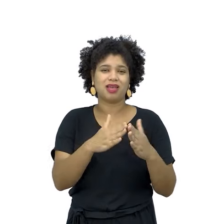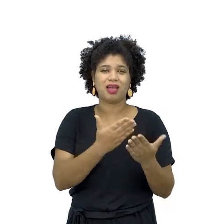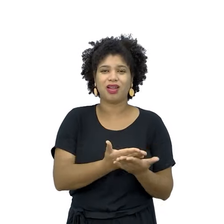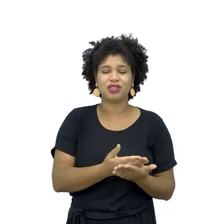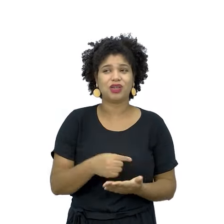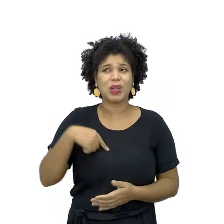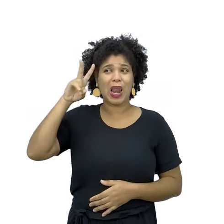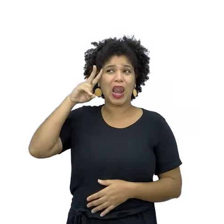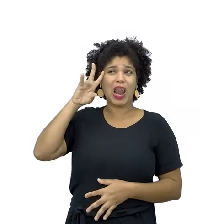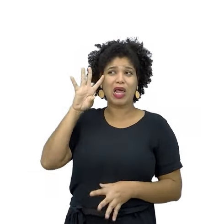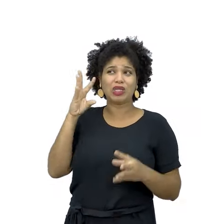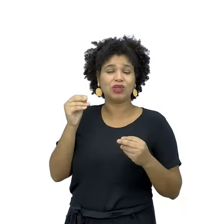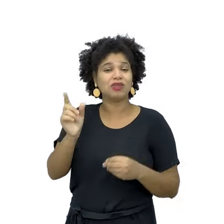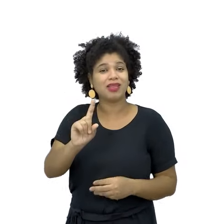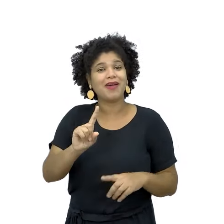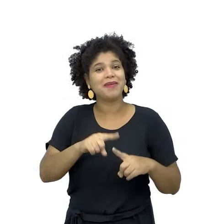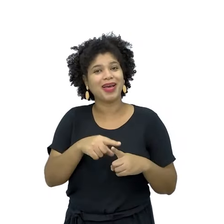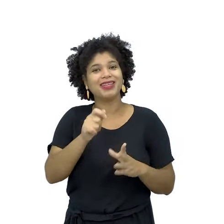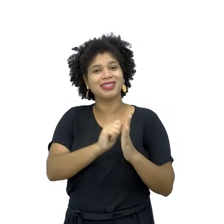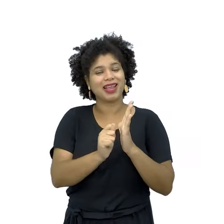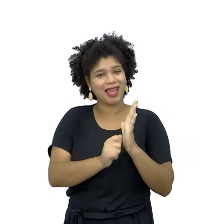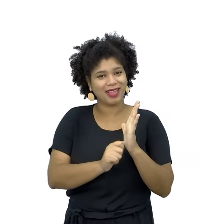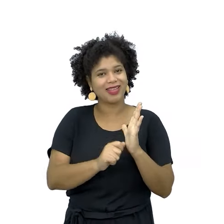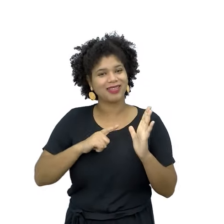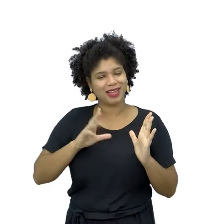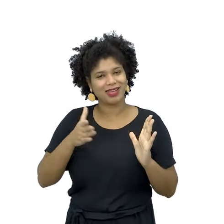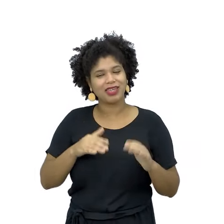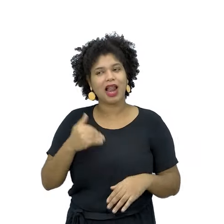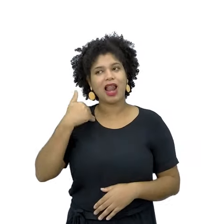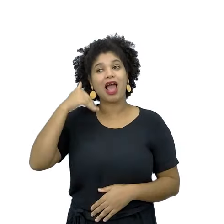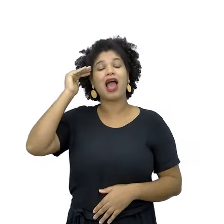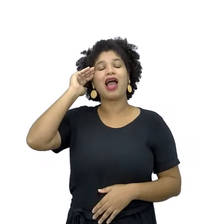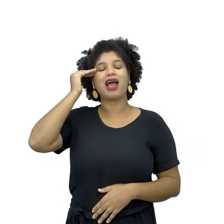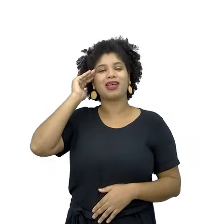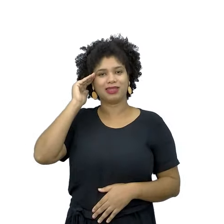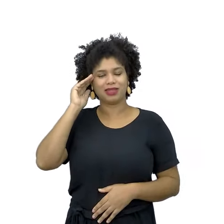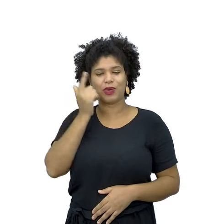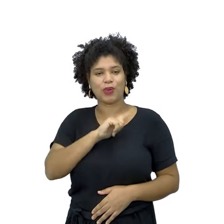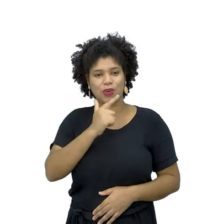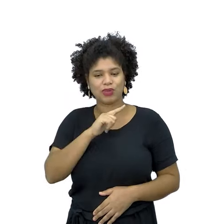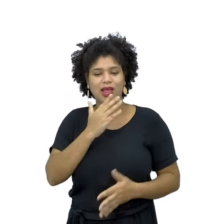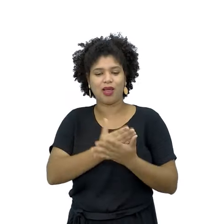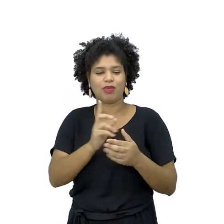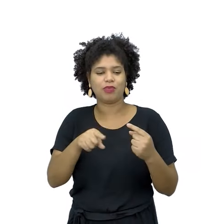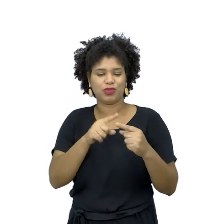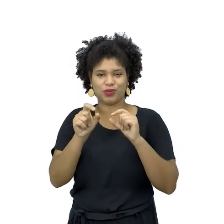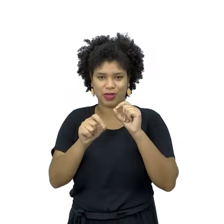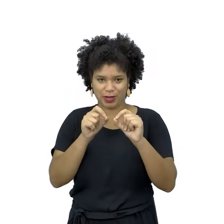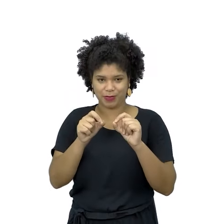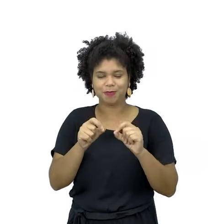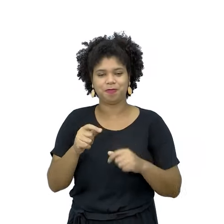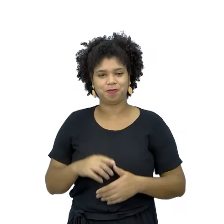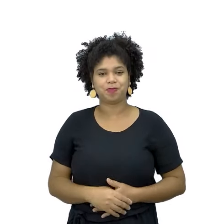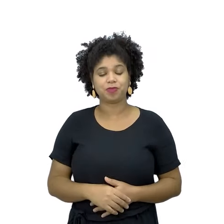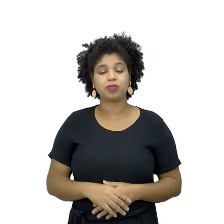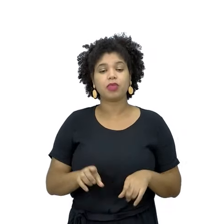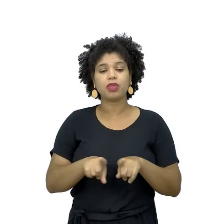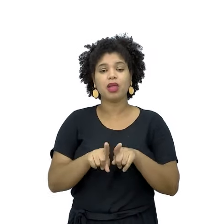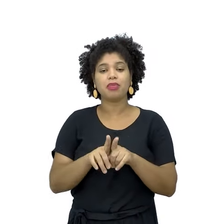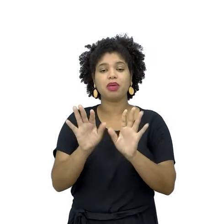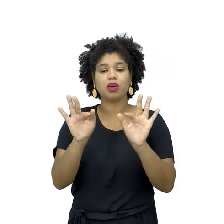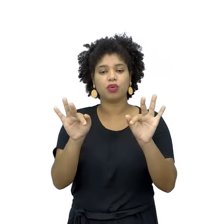nem lembra, mas está lá escrito, tá bom? Da intenção daquelas aulas. E, por